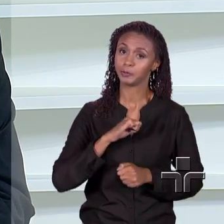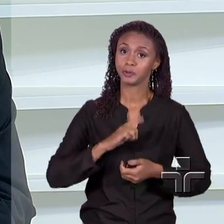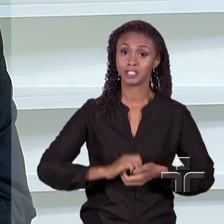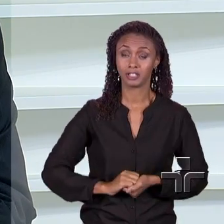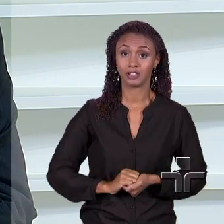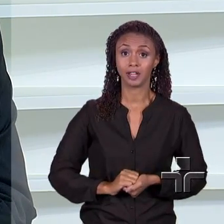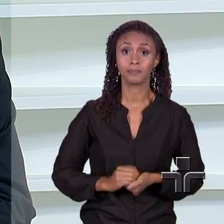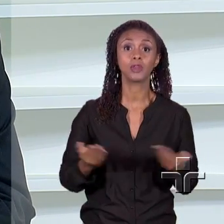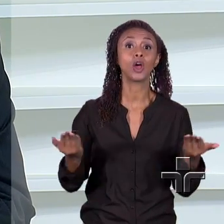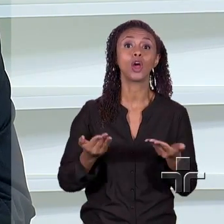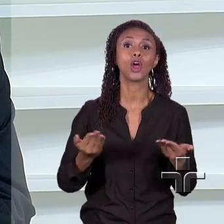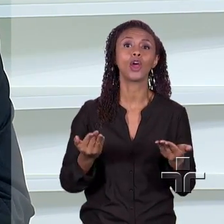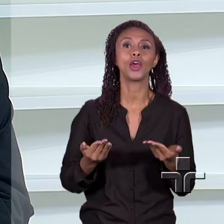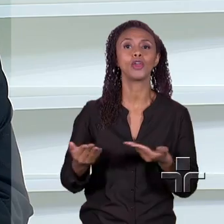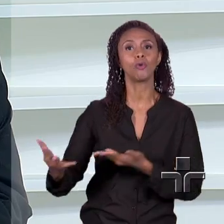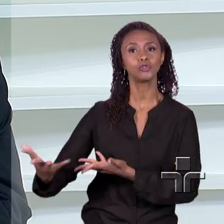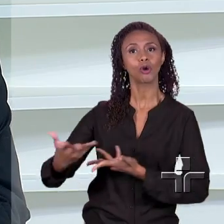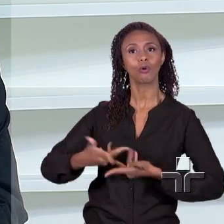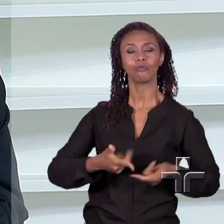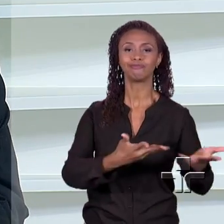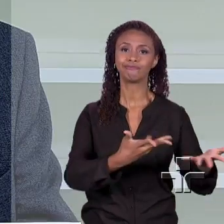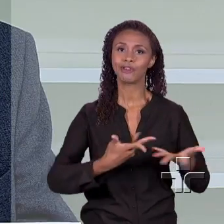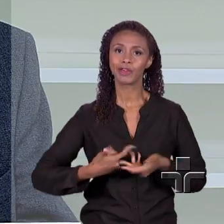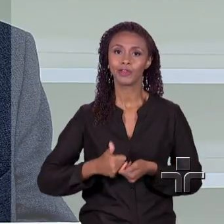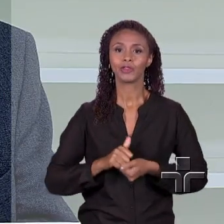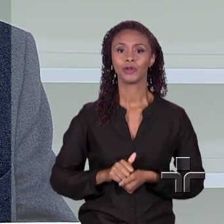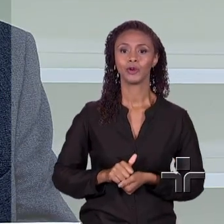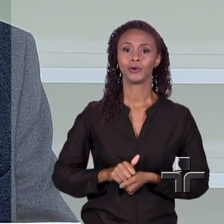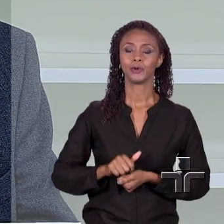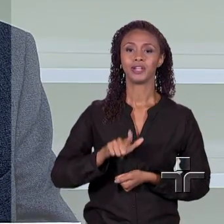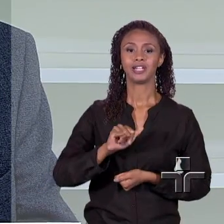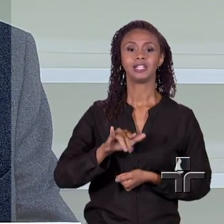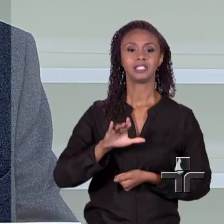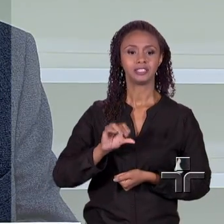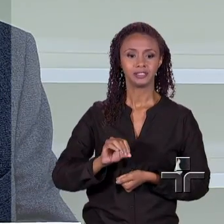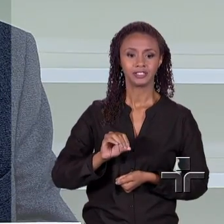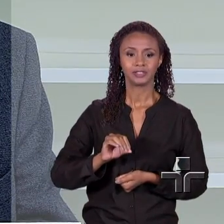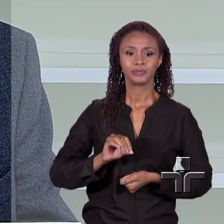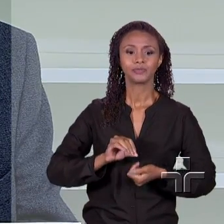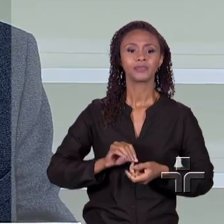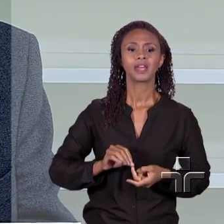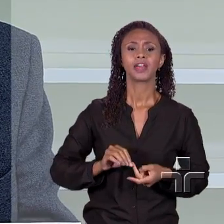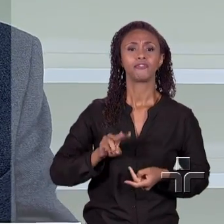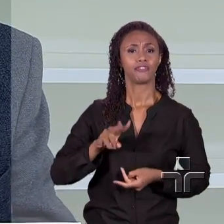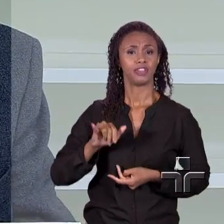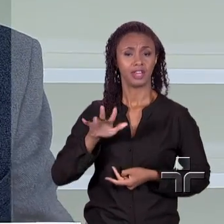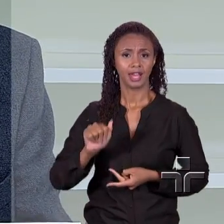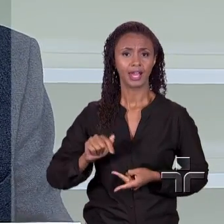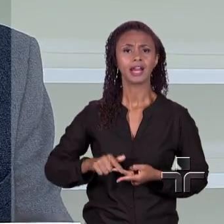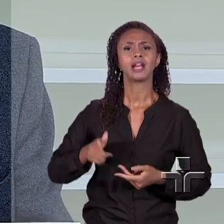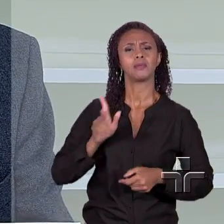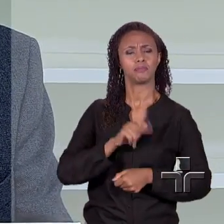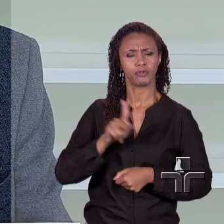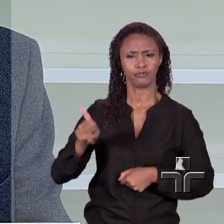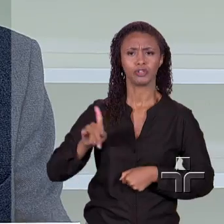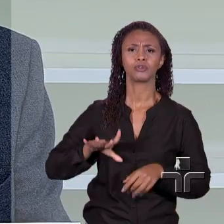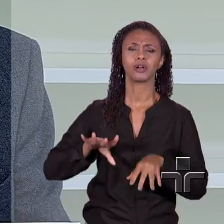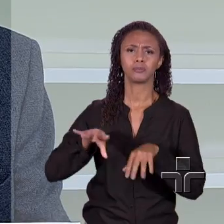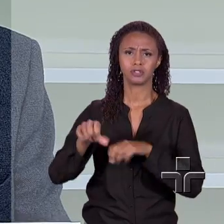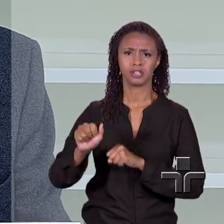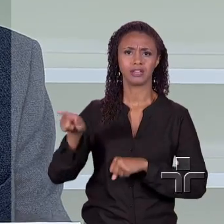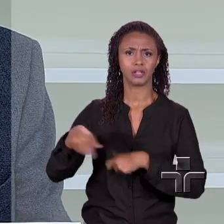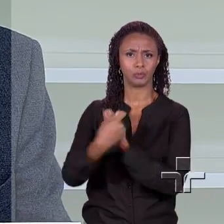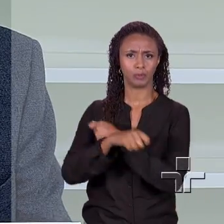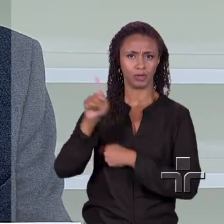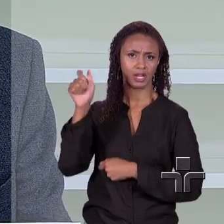Para conversar com James Green, convidamos Liste Vieira, professor aposentado de Sociologia da PUC do Rio de